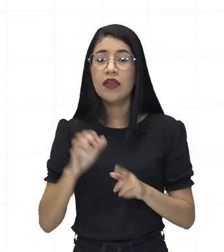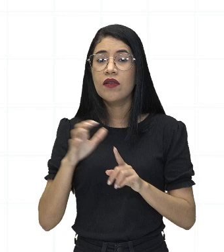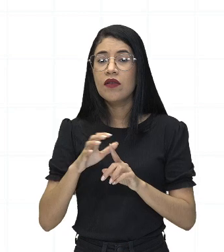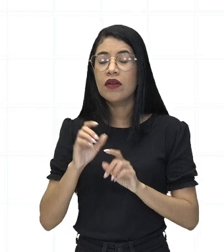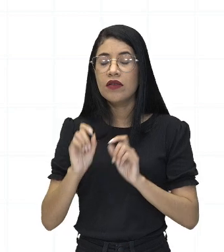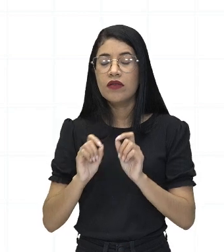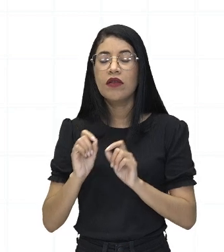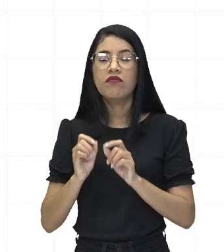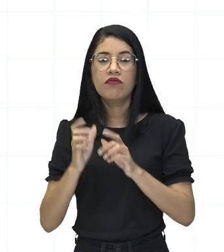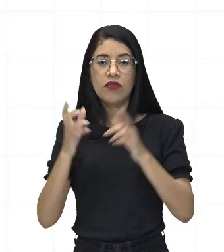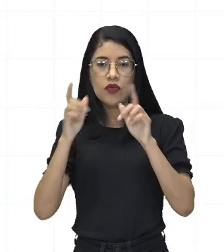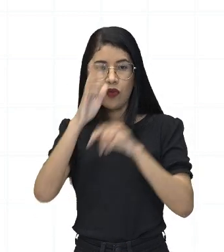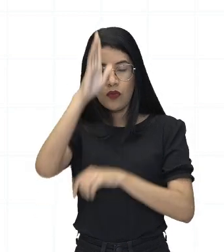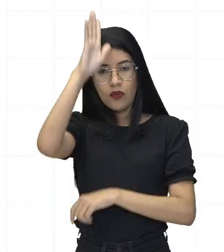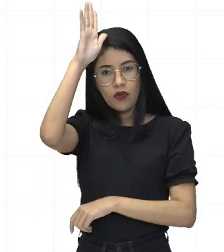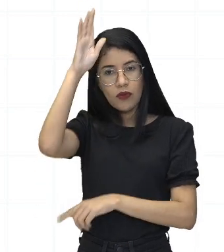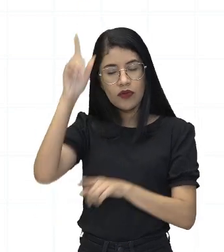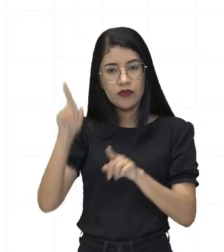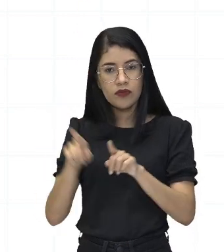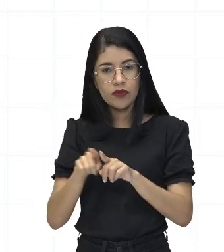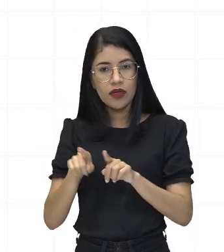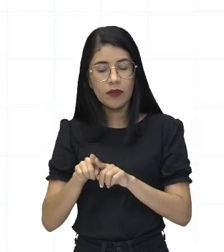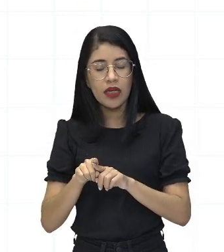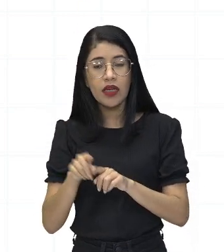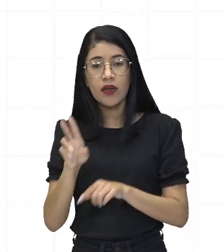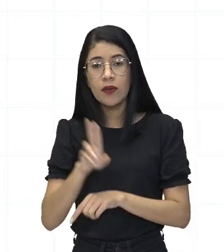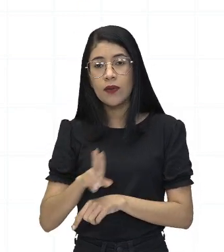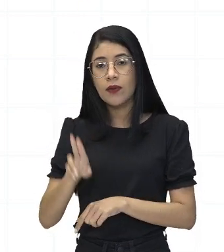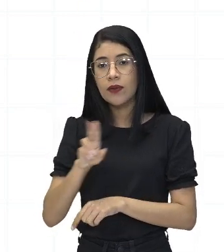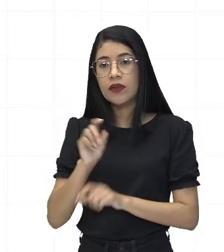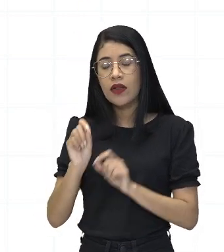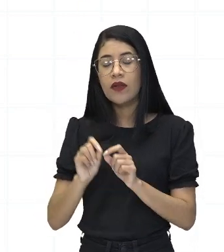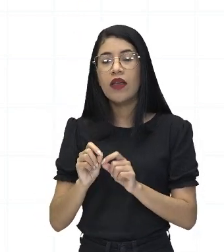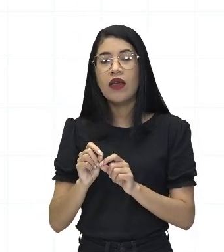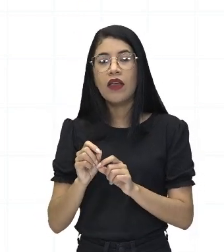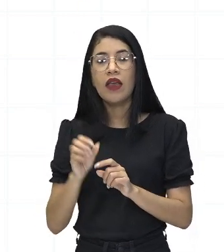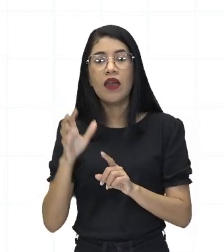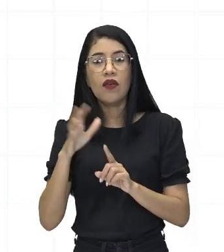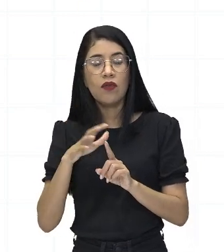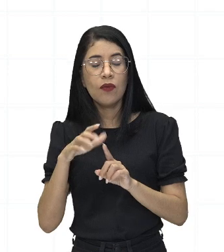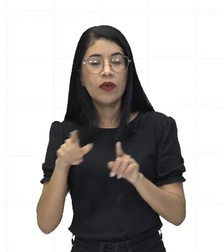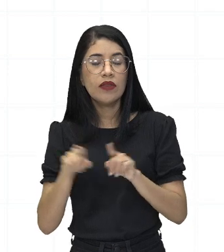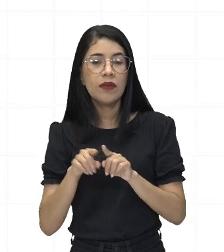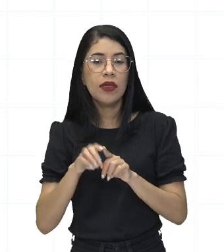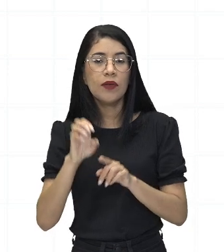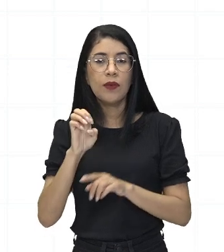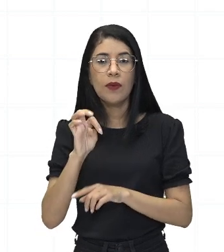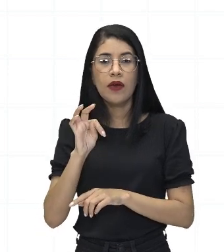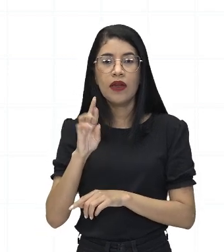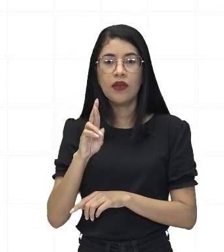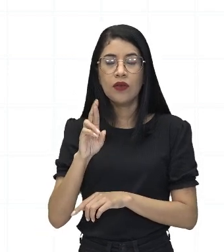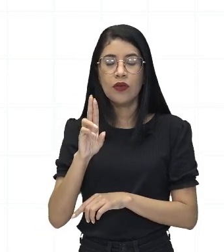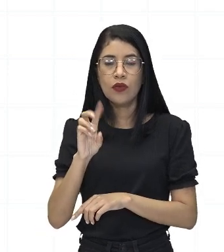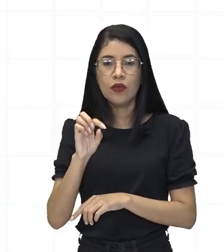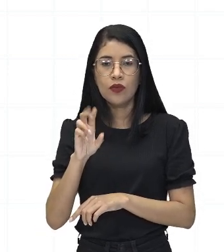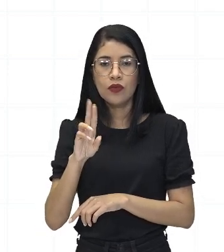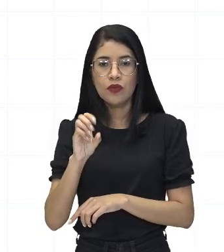os romanos, que também pegaram a influência dos etruscos para essa questão